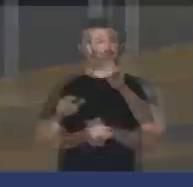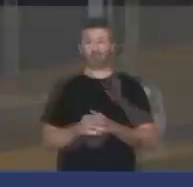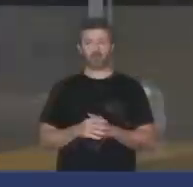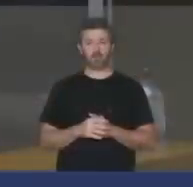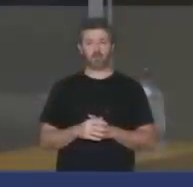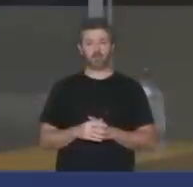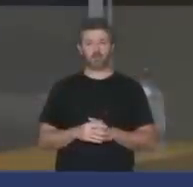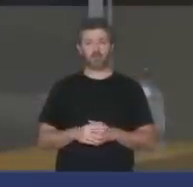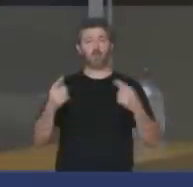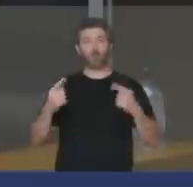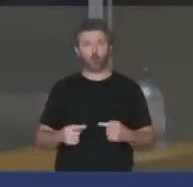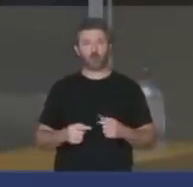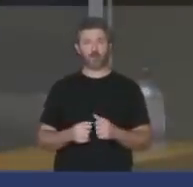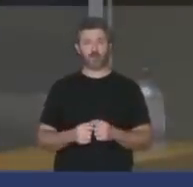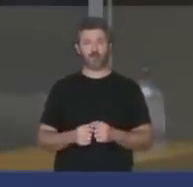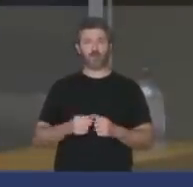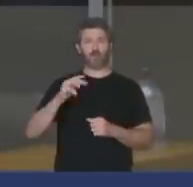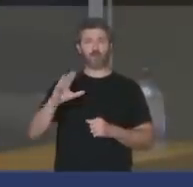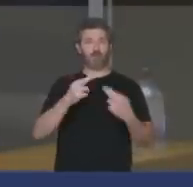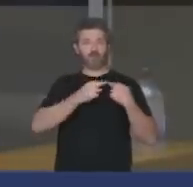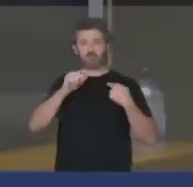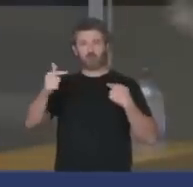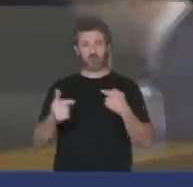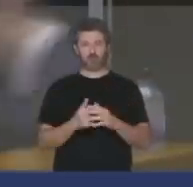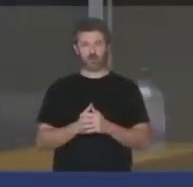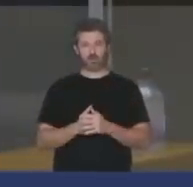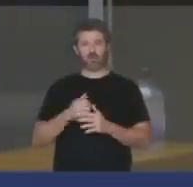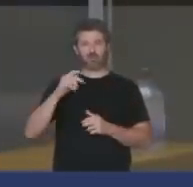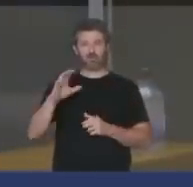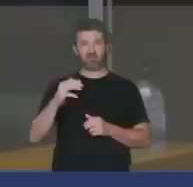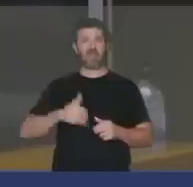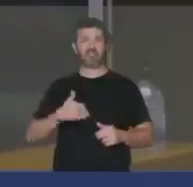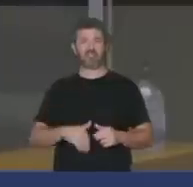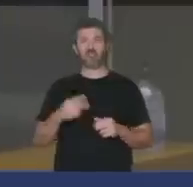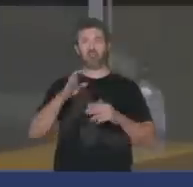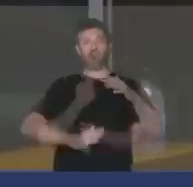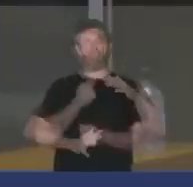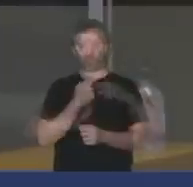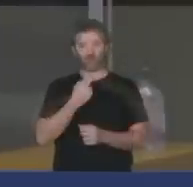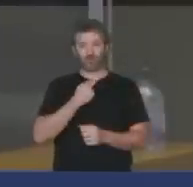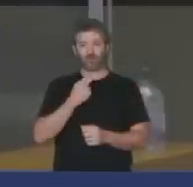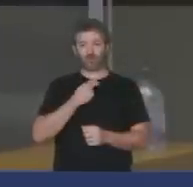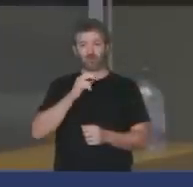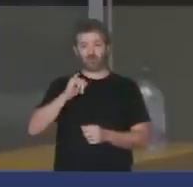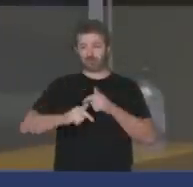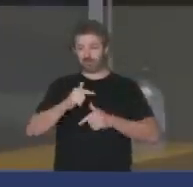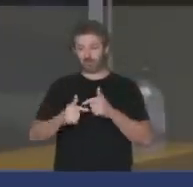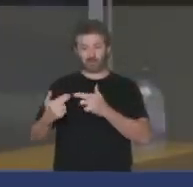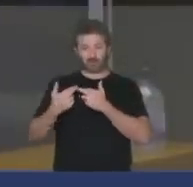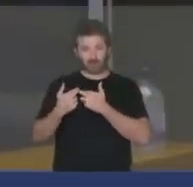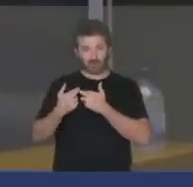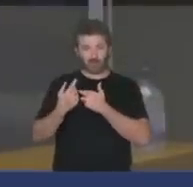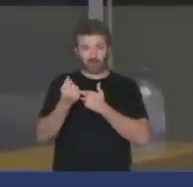não. O PL é contra a PEC da irresponsabilidade. A PEC argentina, a PEC fura-teto. Quando você não trabalha